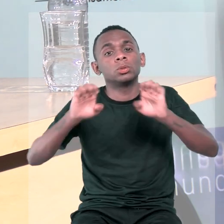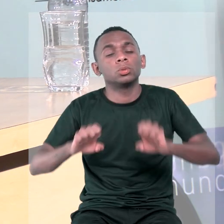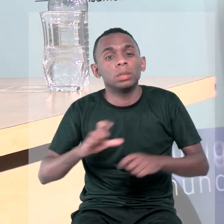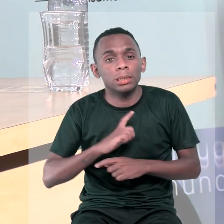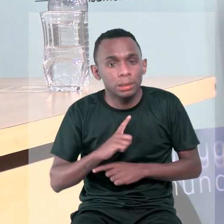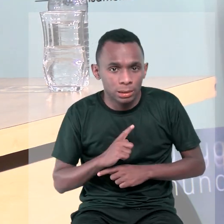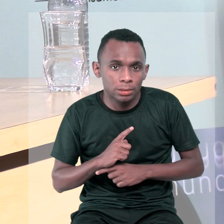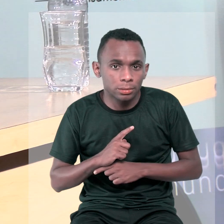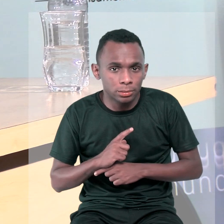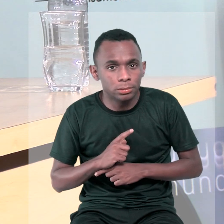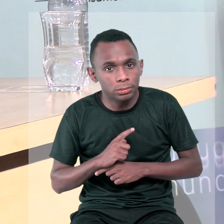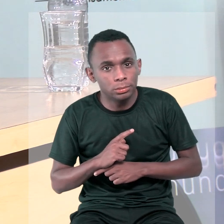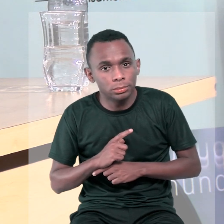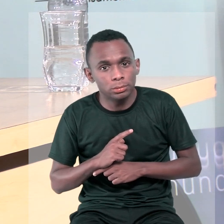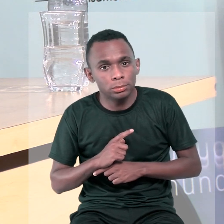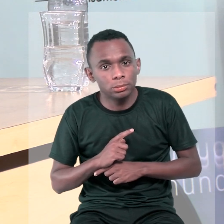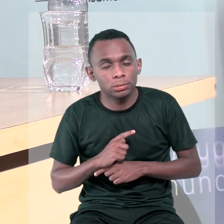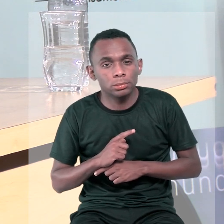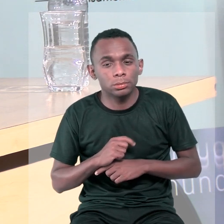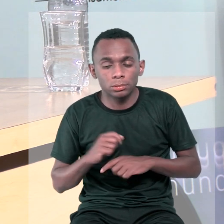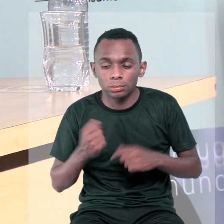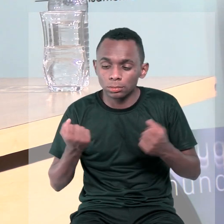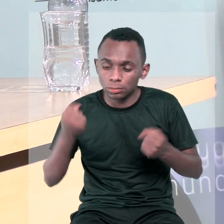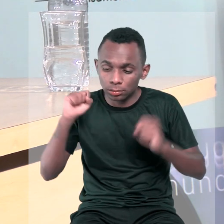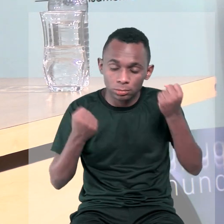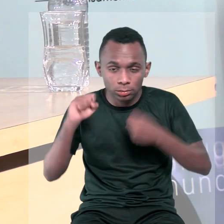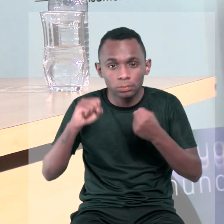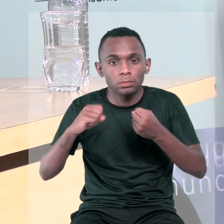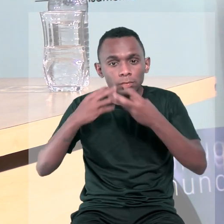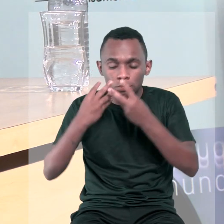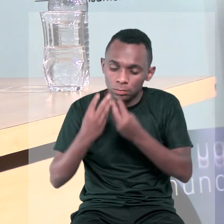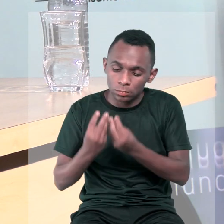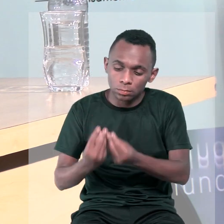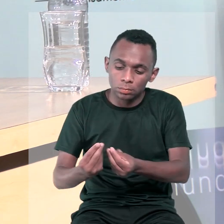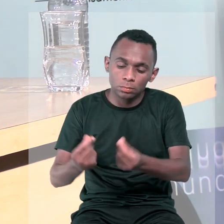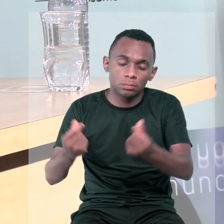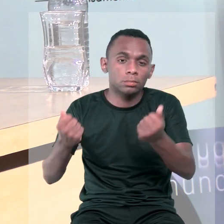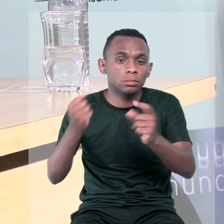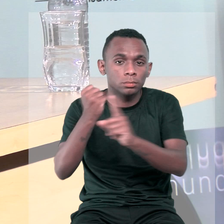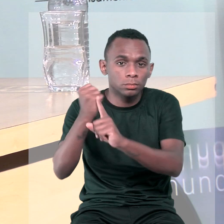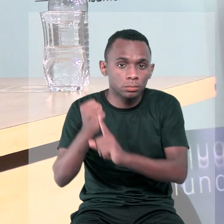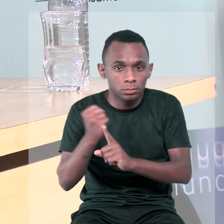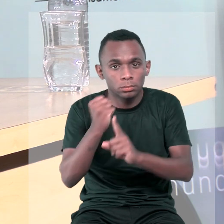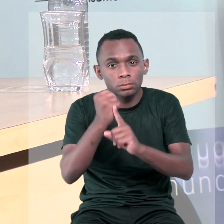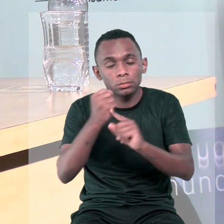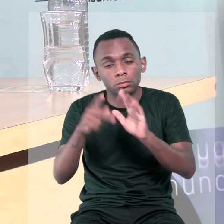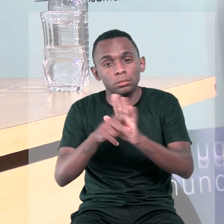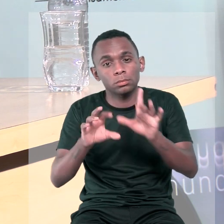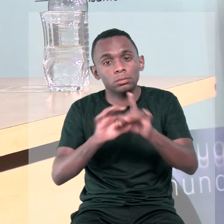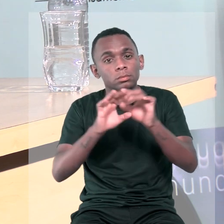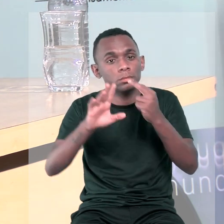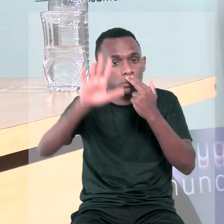obediência. Então, Eichmann está inclinado, diz Arendt, esse eu acho que é o fulcro do seu